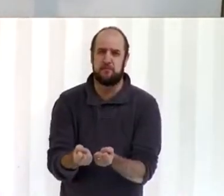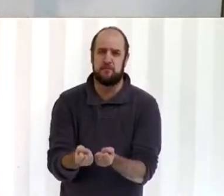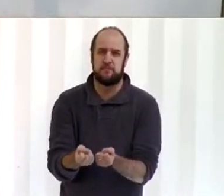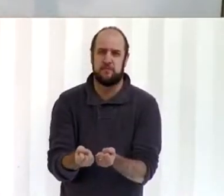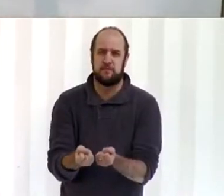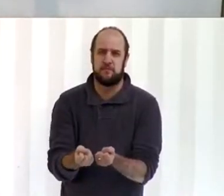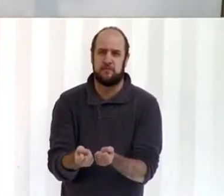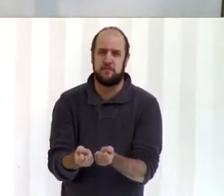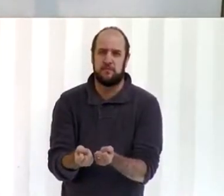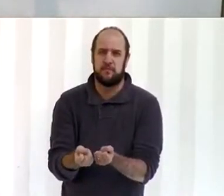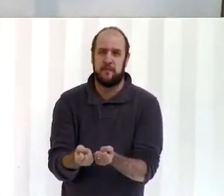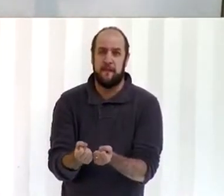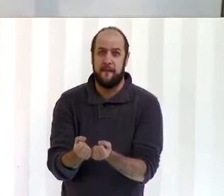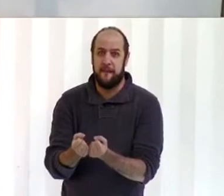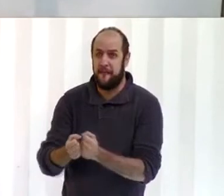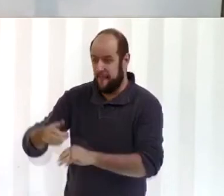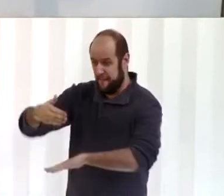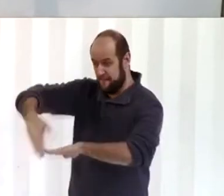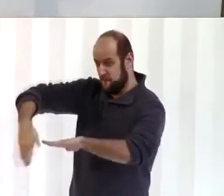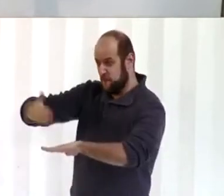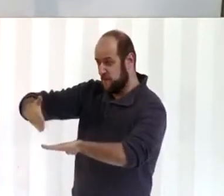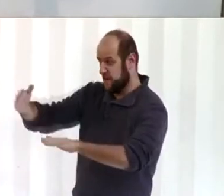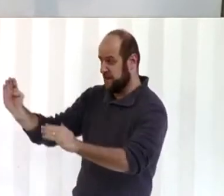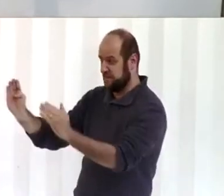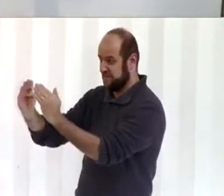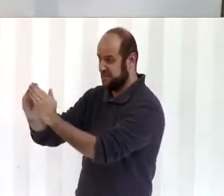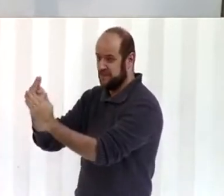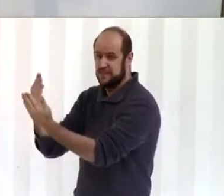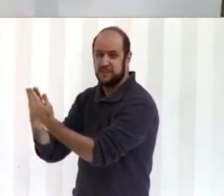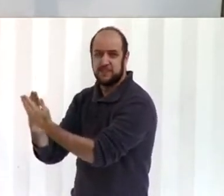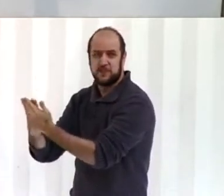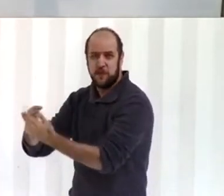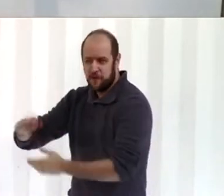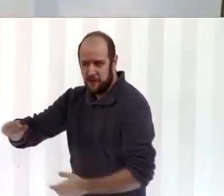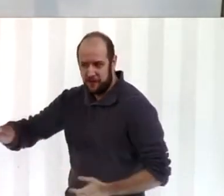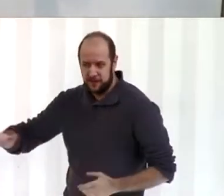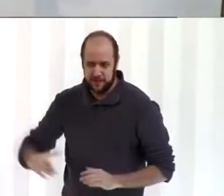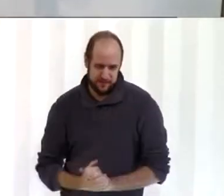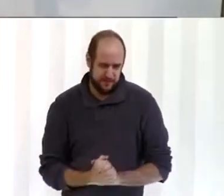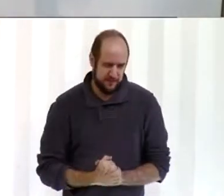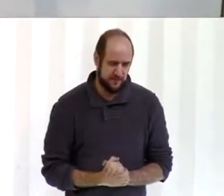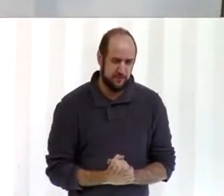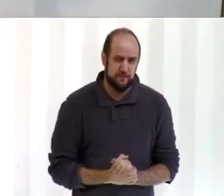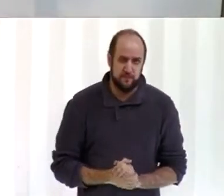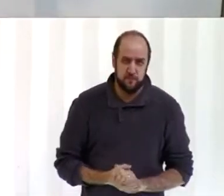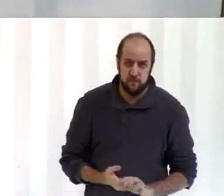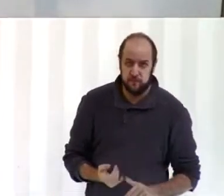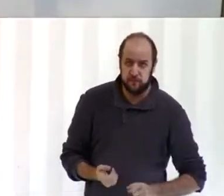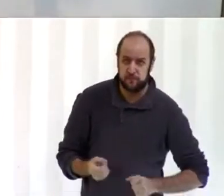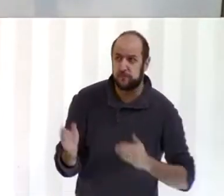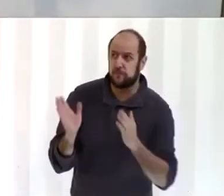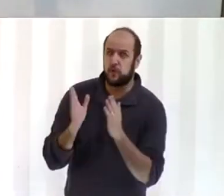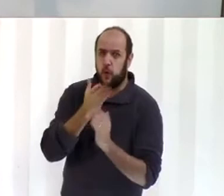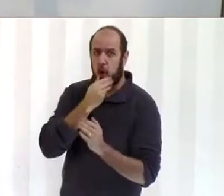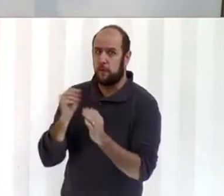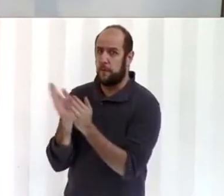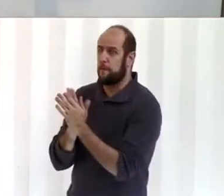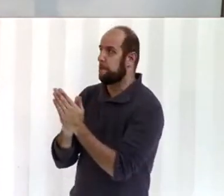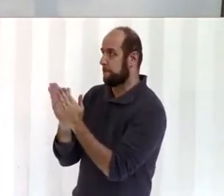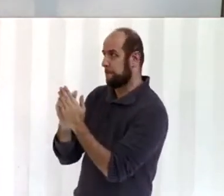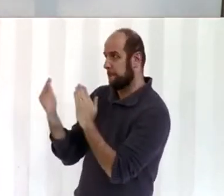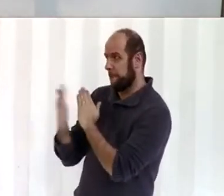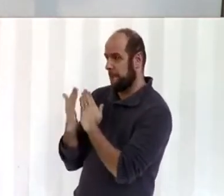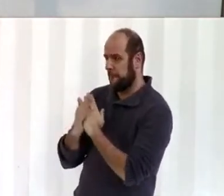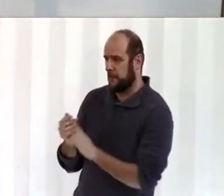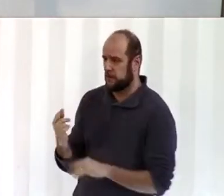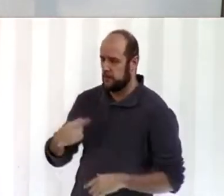Quebra a roda da carroça. Eles entram, consertam a roda, sobe na